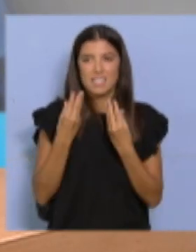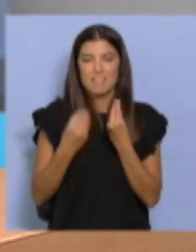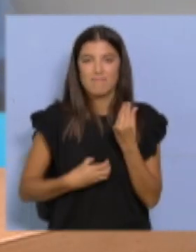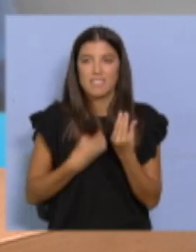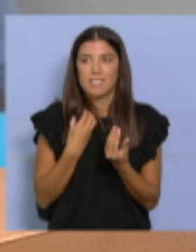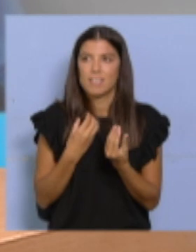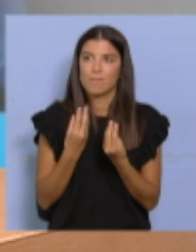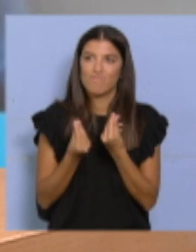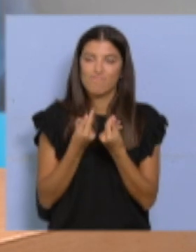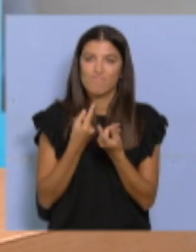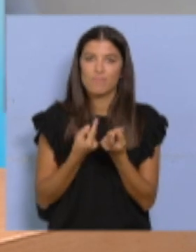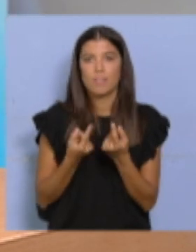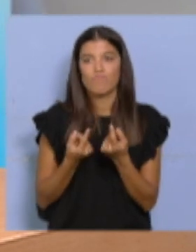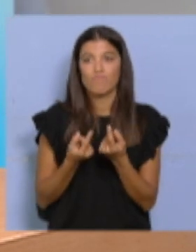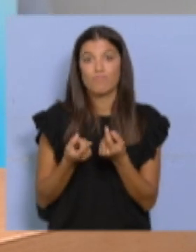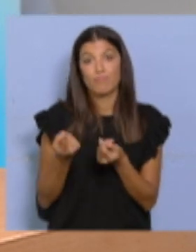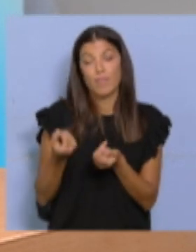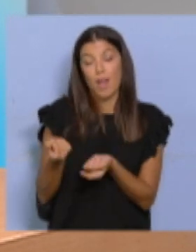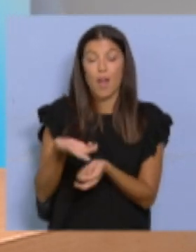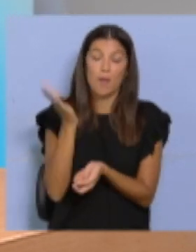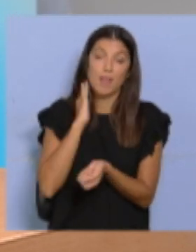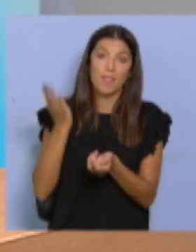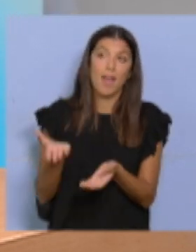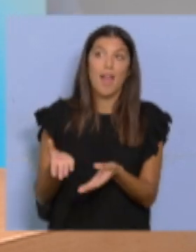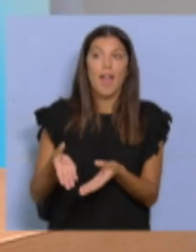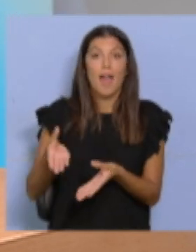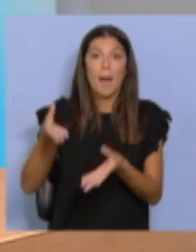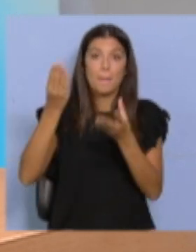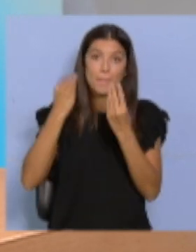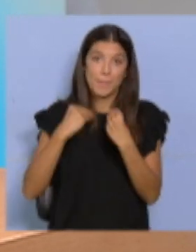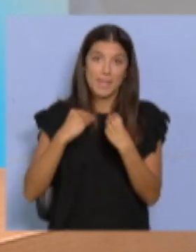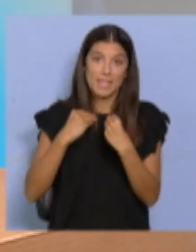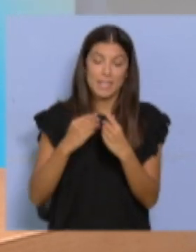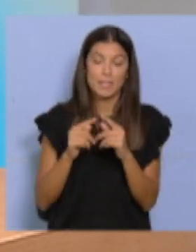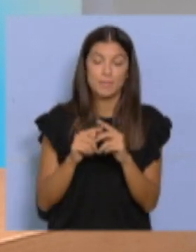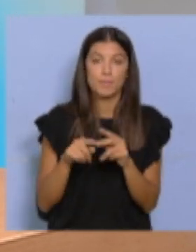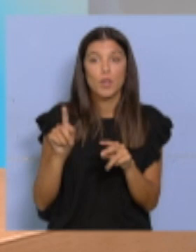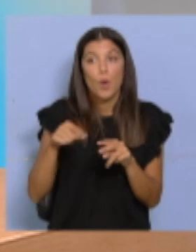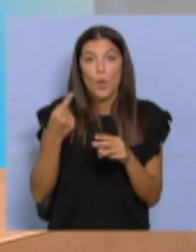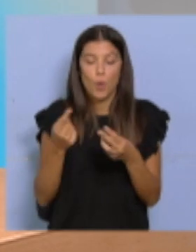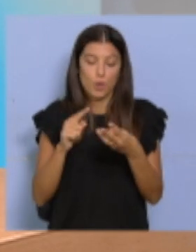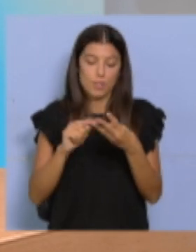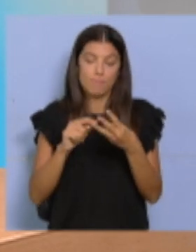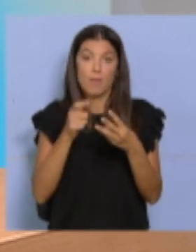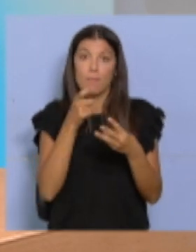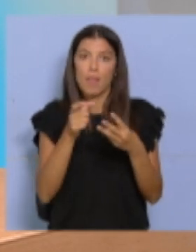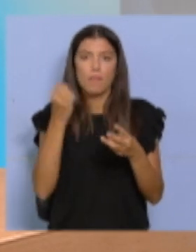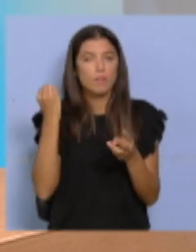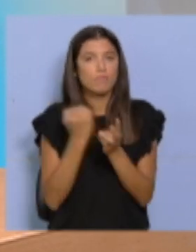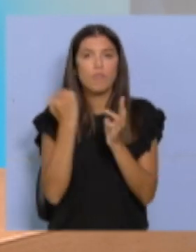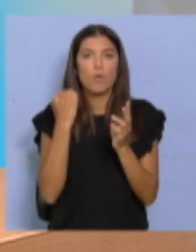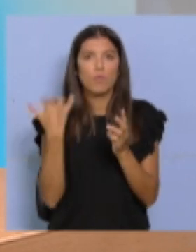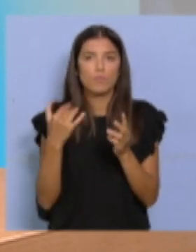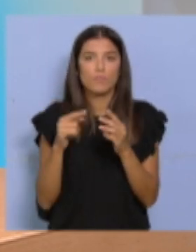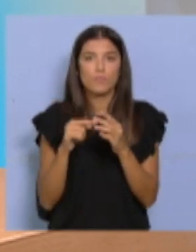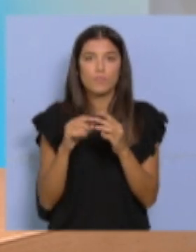pontes a aprender. E depois, e se calhar é uma das palavras que hoje nos vai marcar na nossa reflexão, tudo que tem a ver até